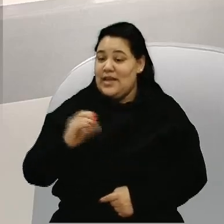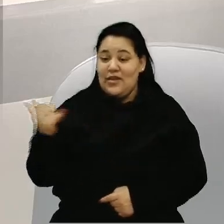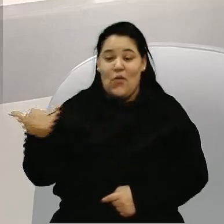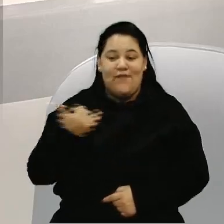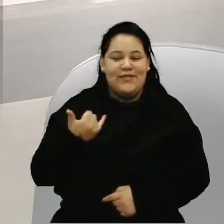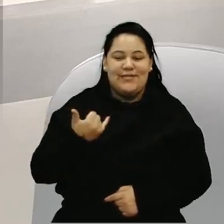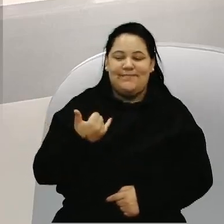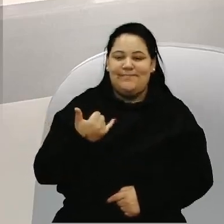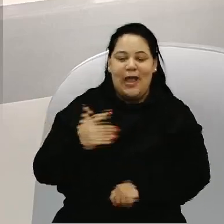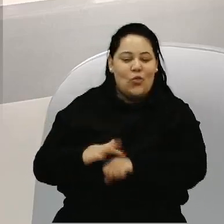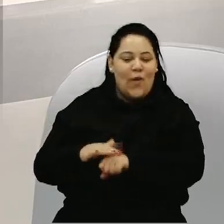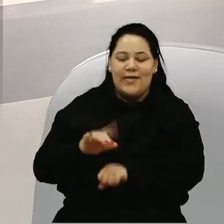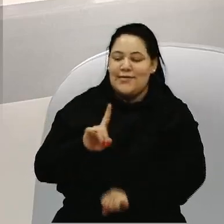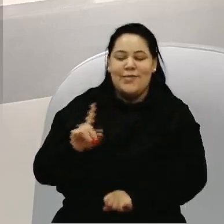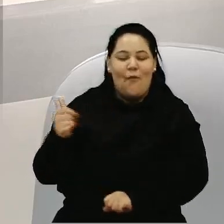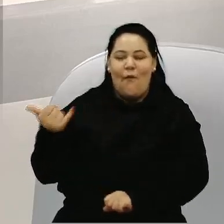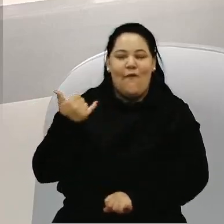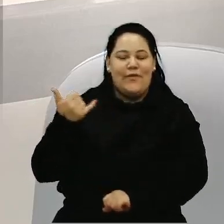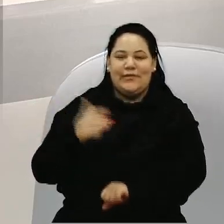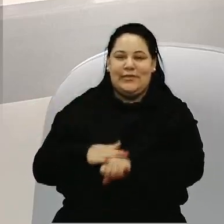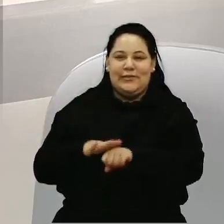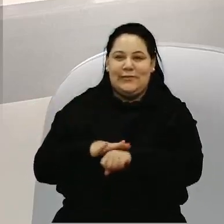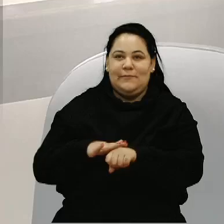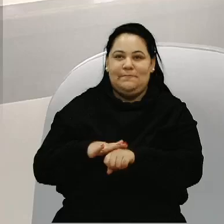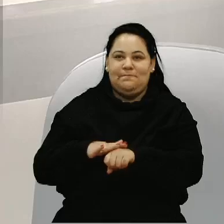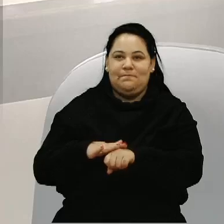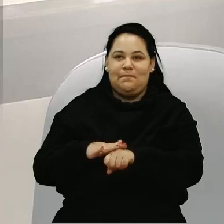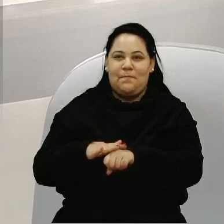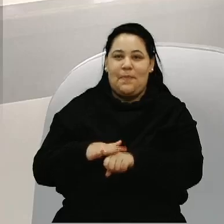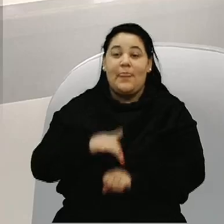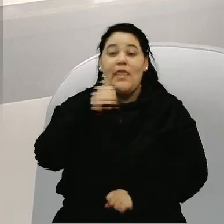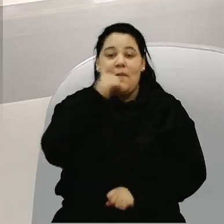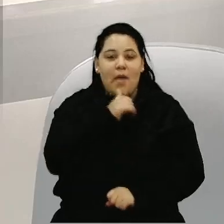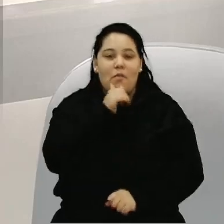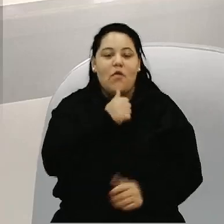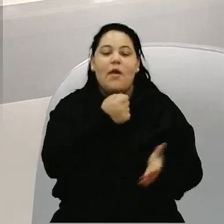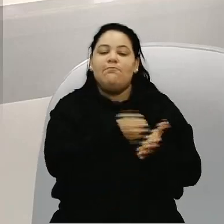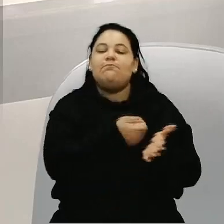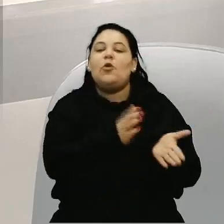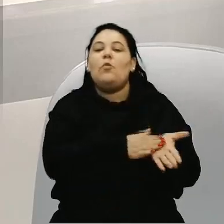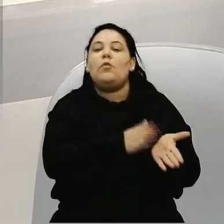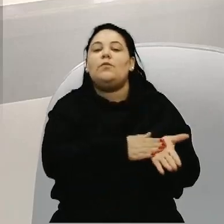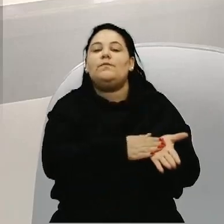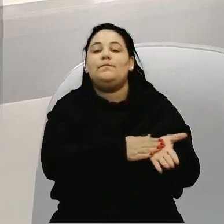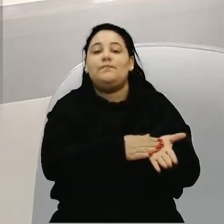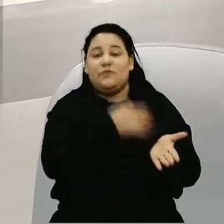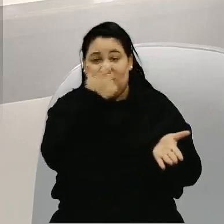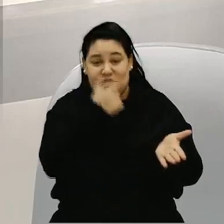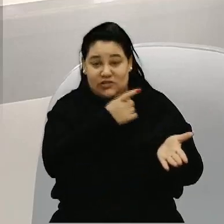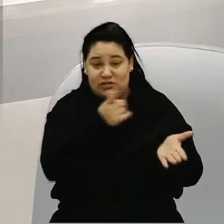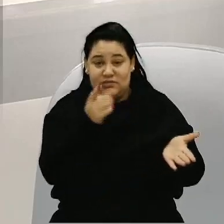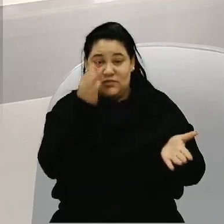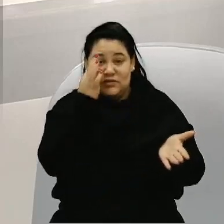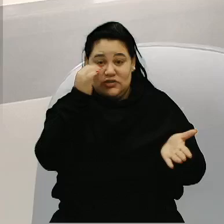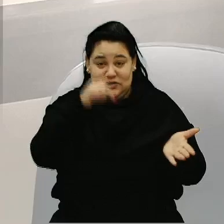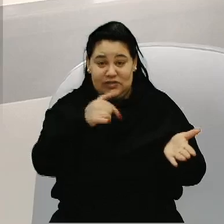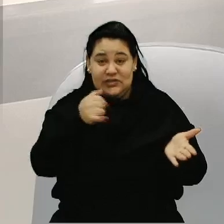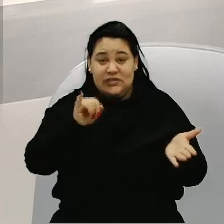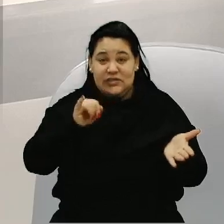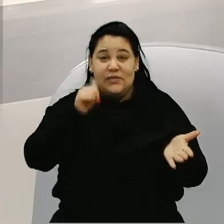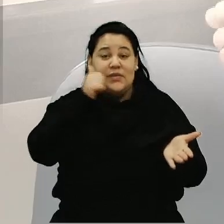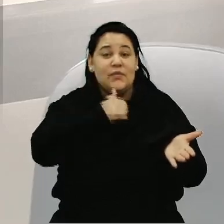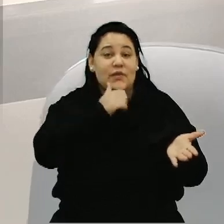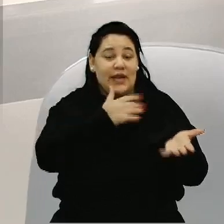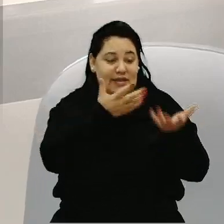o familiar se manifestar, como a minha mulher se manifestou, vereador Lucas. Será que eu estaria aqui se a minha mulher aceitasse ir